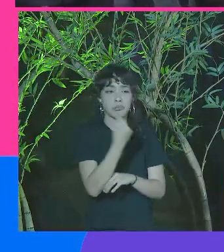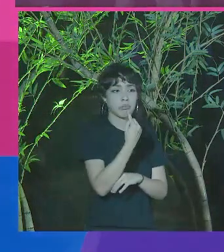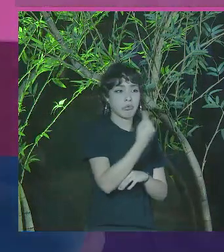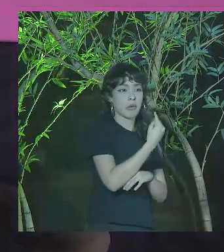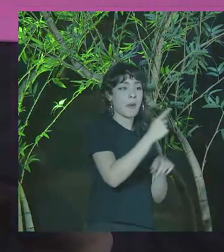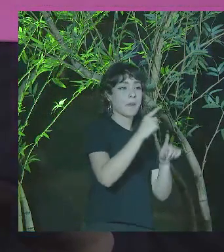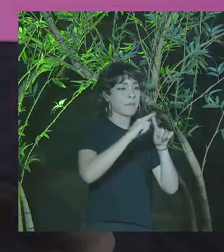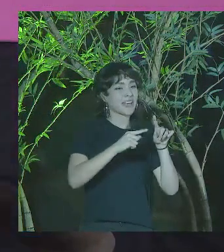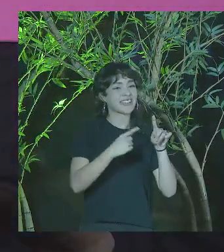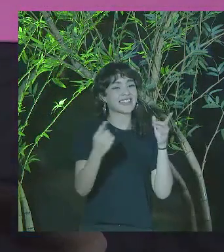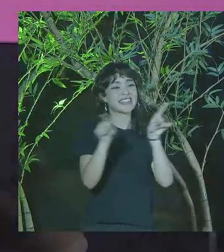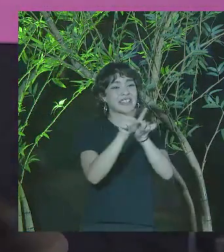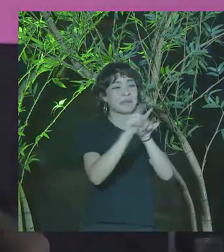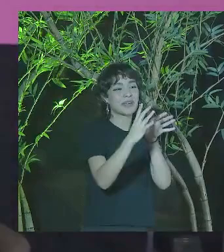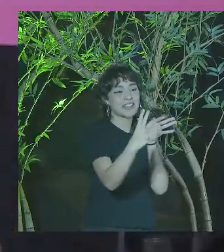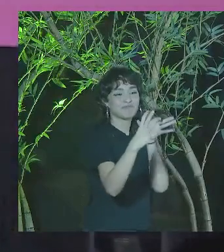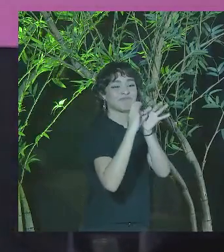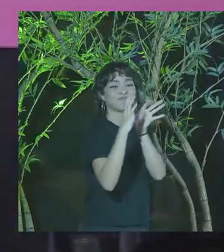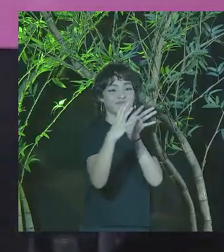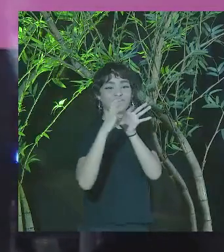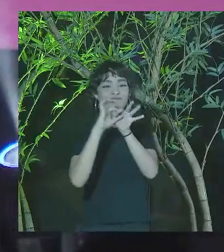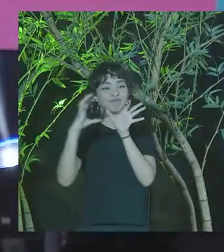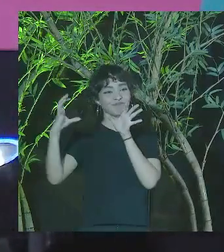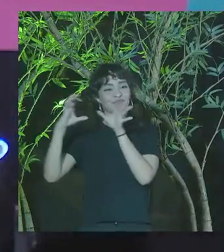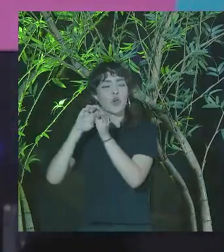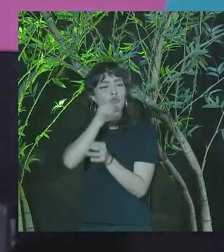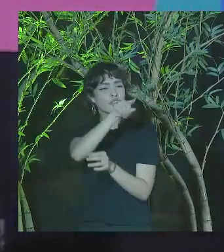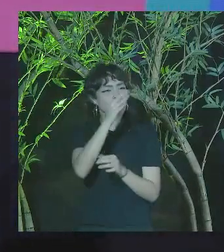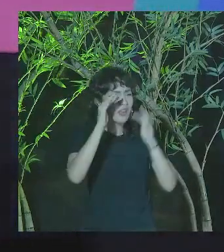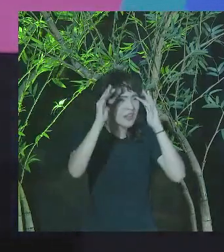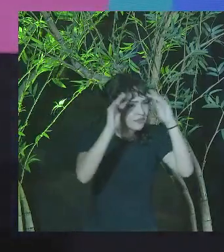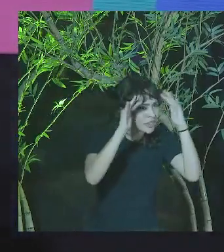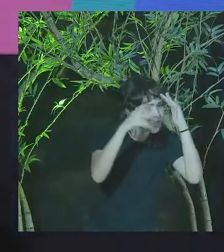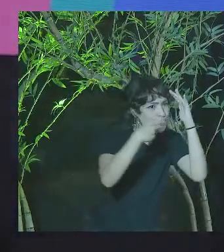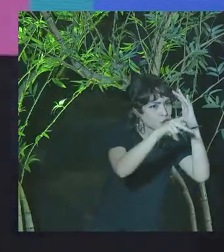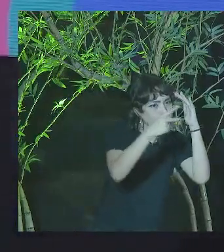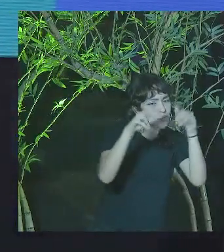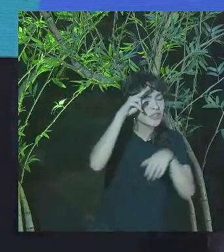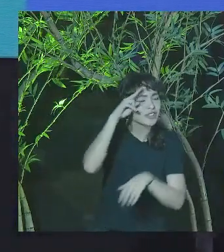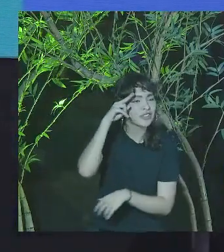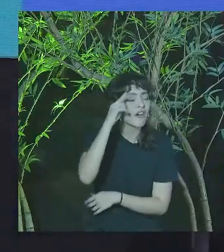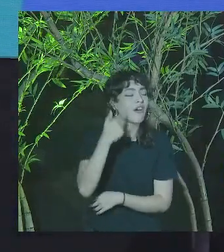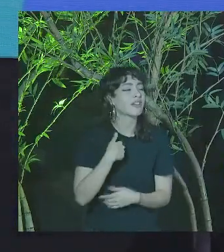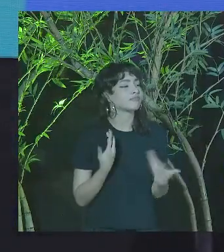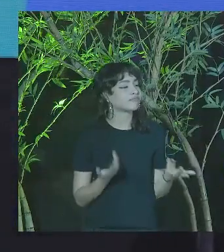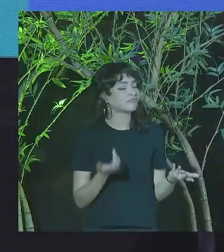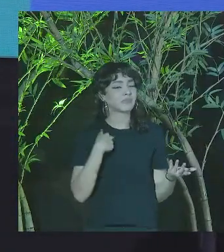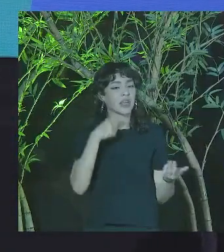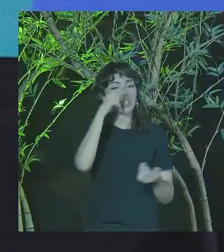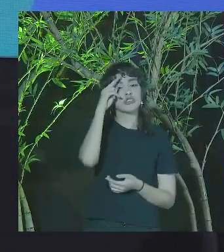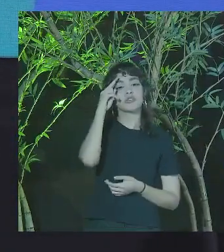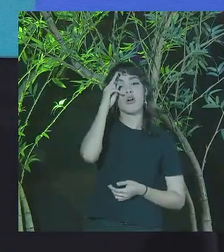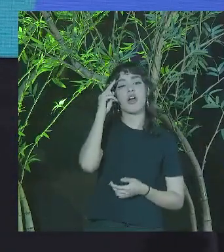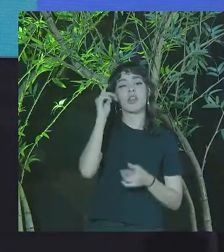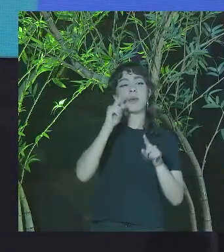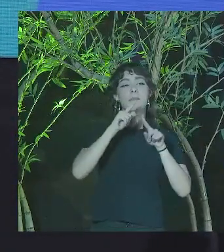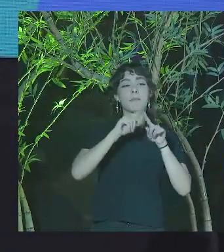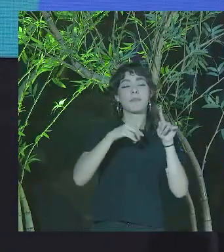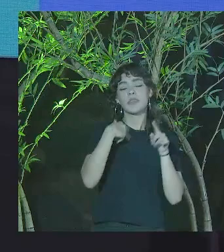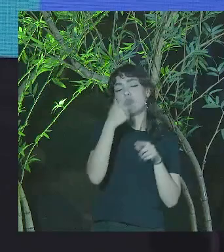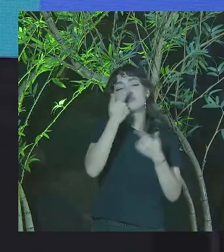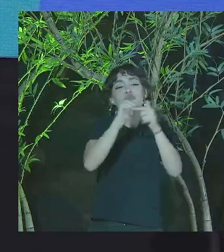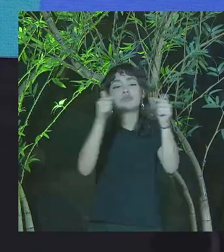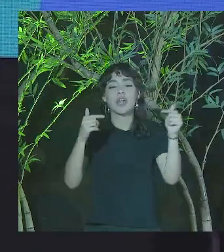nossas histórias coletivas. Você também vai refletir sobre as suas histórias, e no lugar das histórias não tem um lugar de alguém que sabe mais do que o